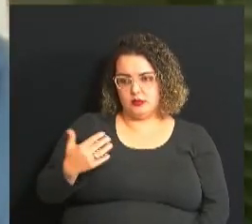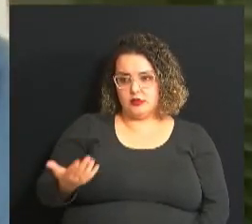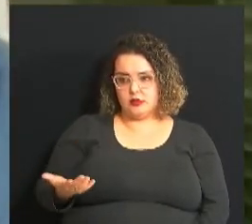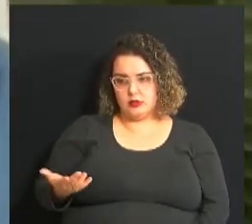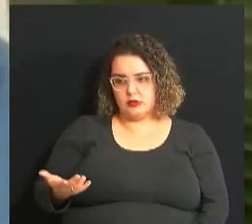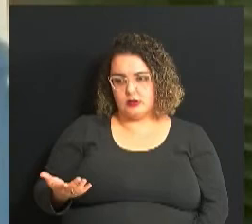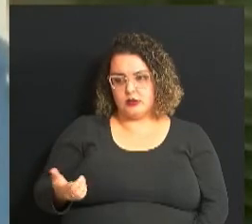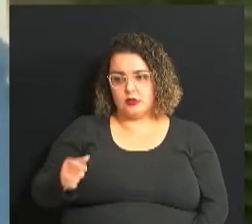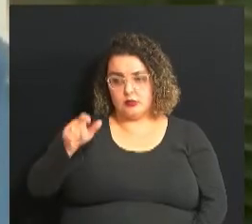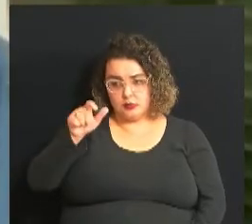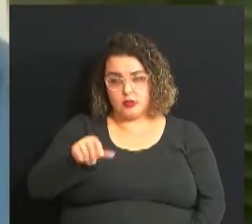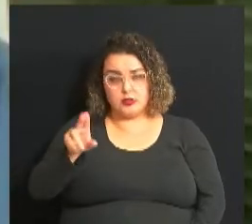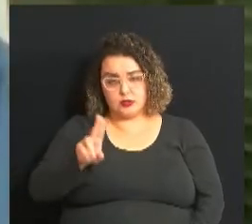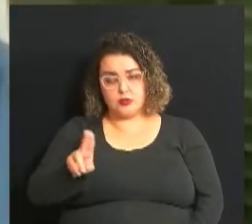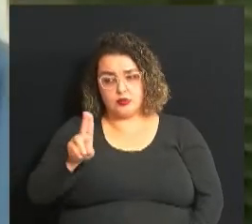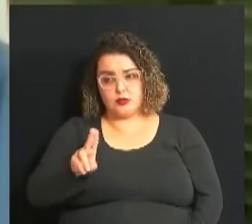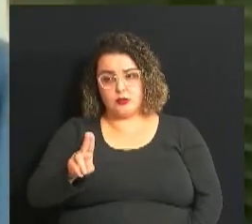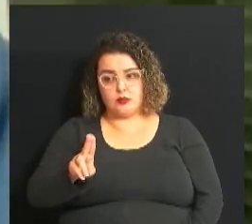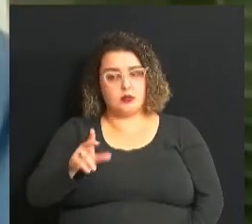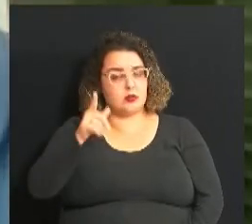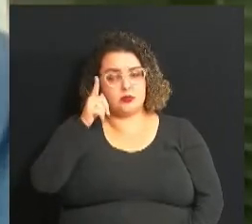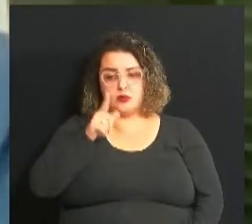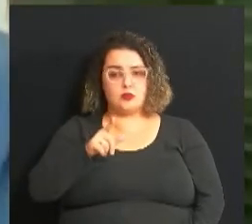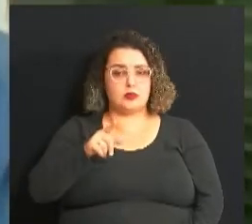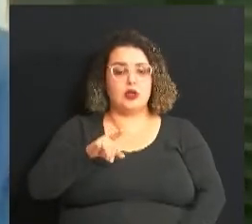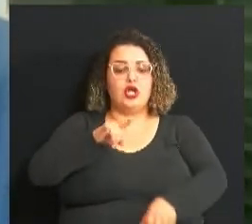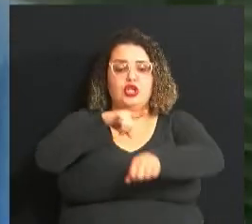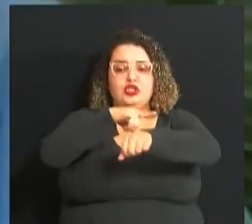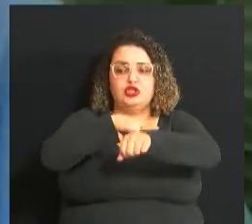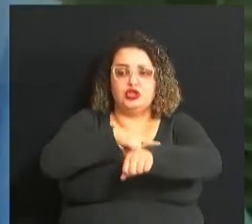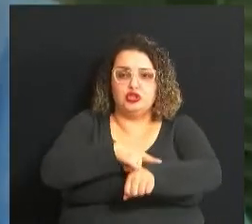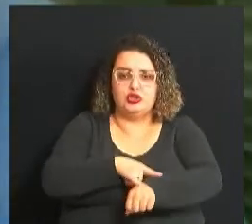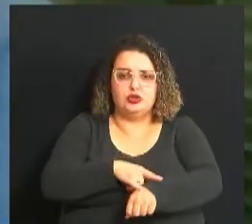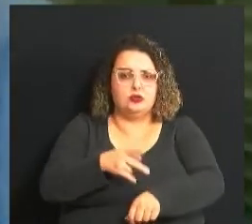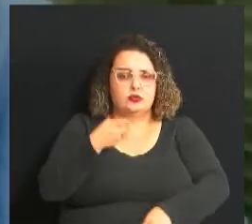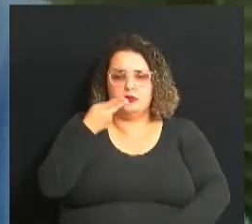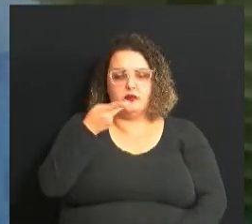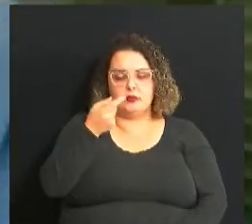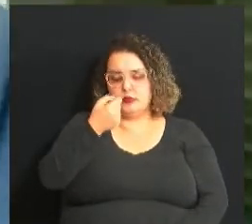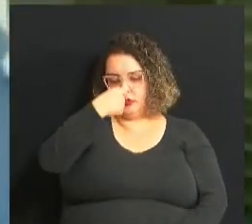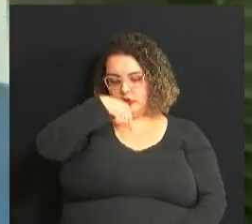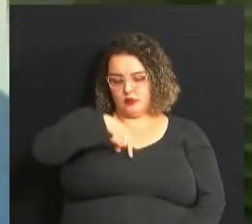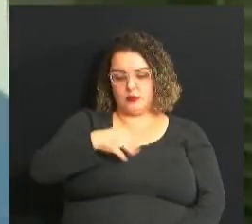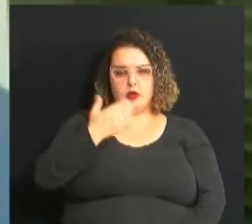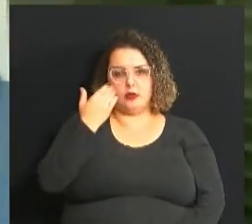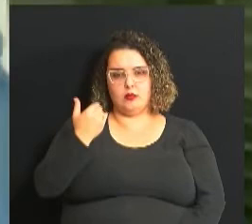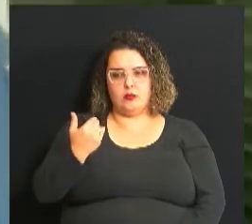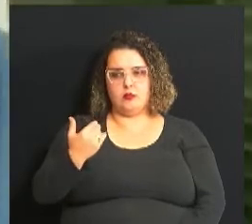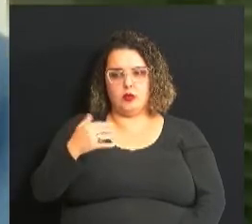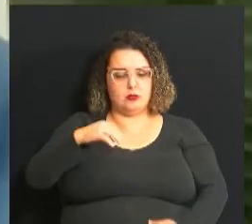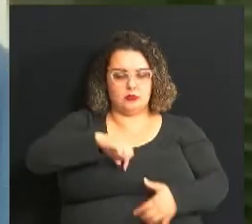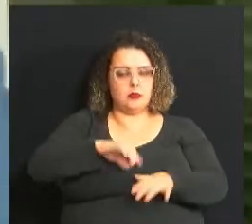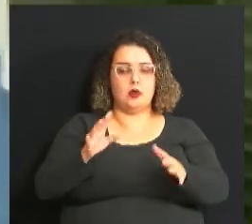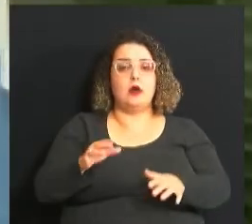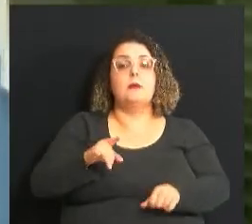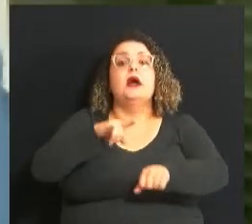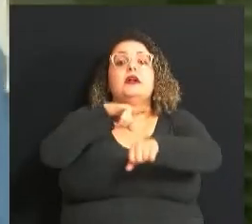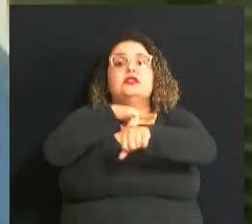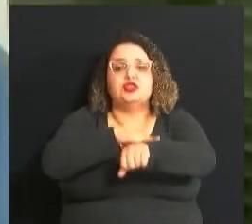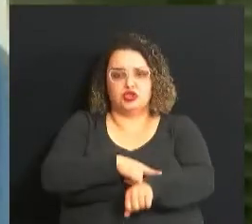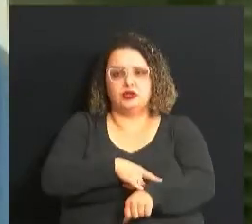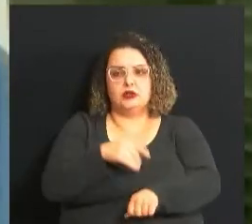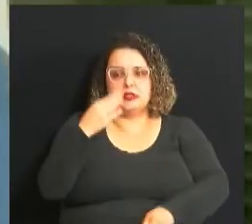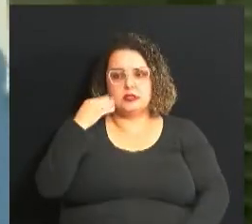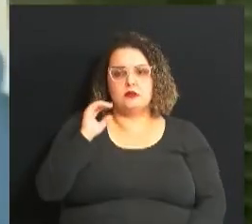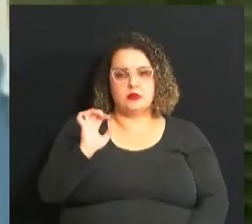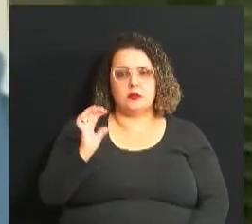indivíduo usa porque ele não consegue urinar, tá? Não estou falando sonda para comer, sonda de estômago, estou falando sonda para urinar. Sabe o que aconteceu? Não aconteceu